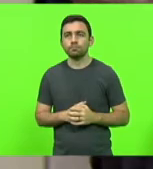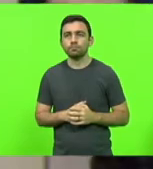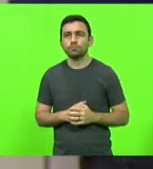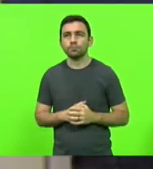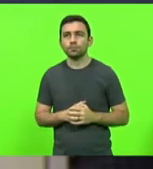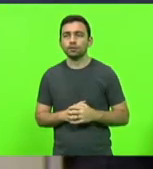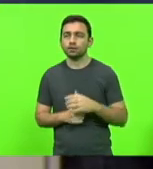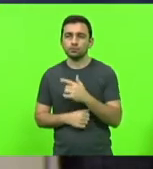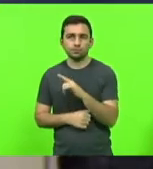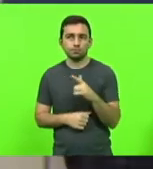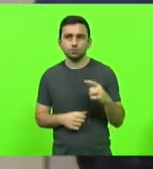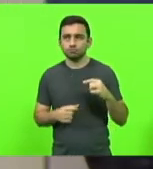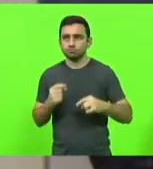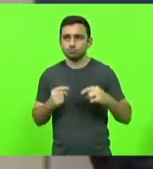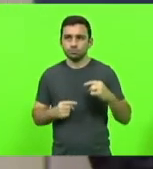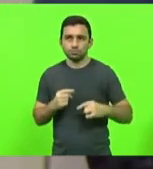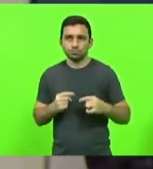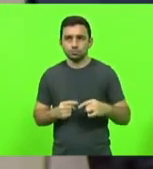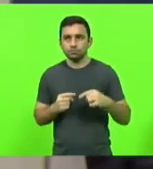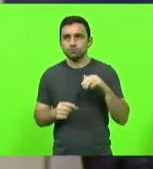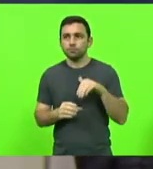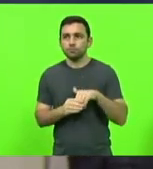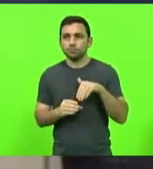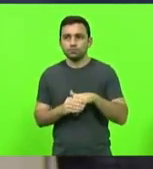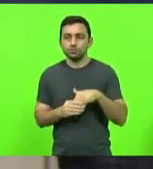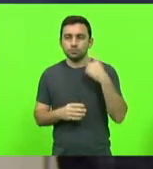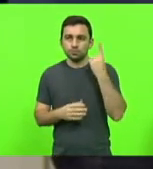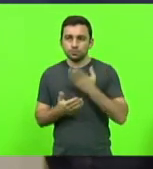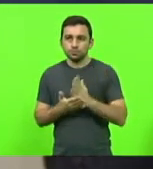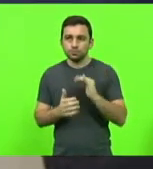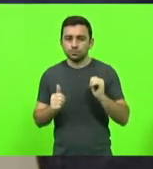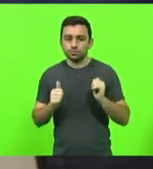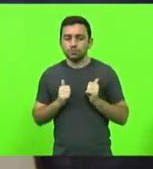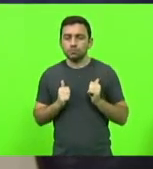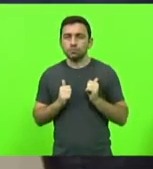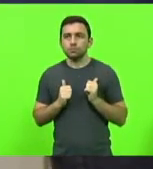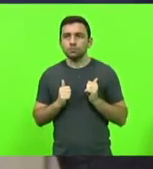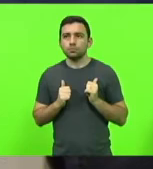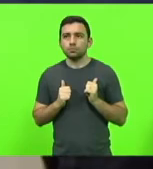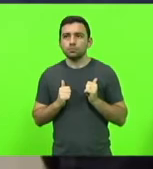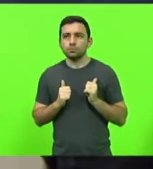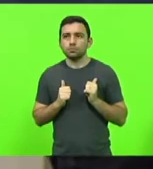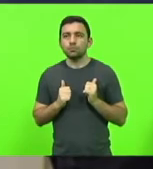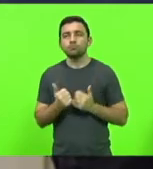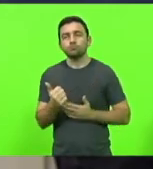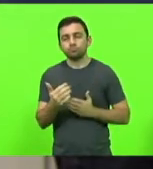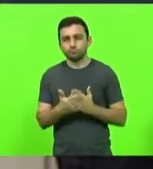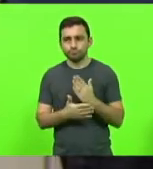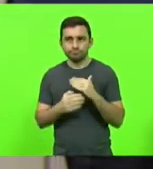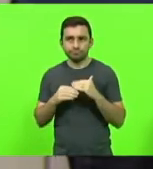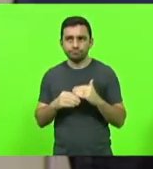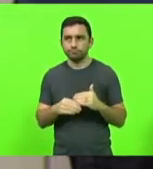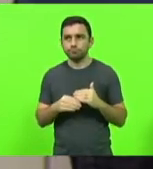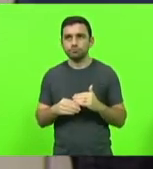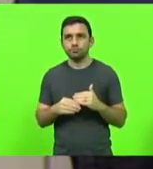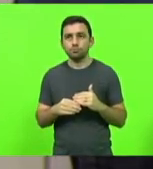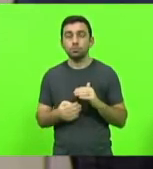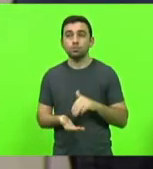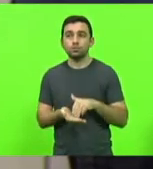Não havendo mais quem queira discutir, em votação, deputados que aprovam, permaneçam como se encontram. Aprovado por unanimidade.